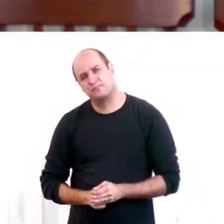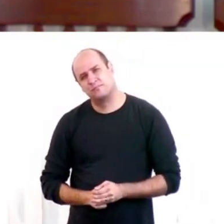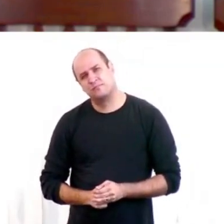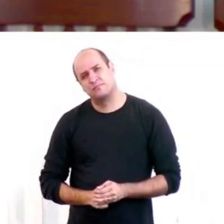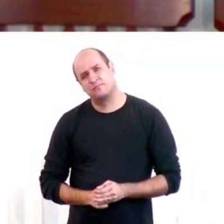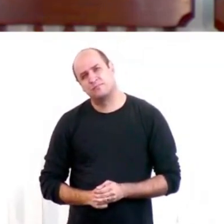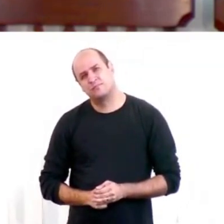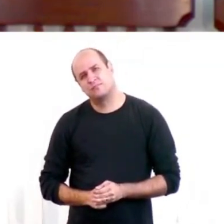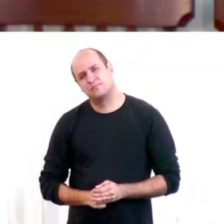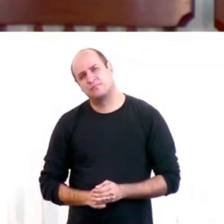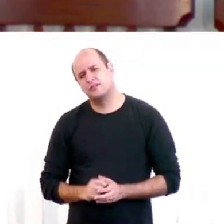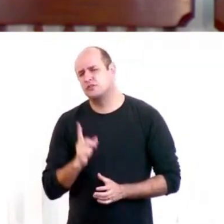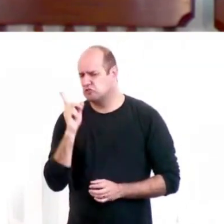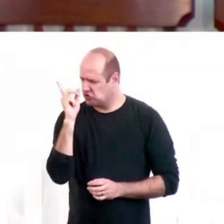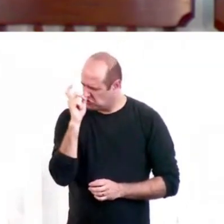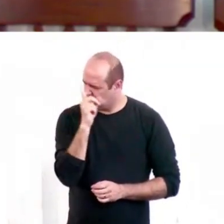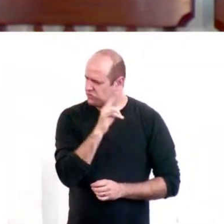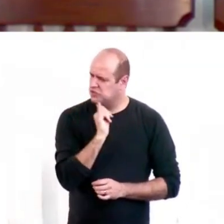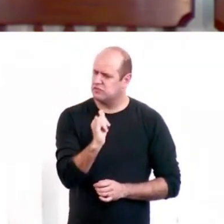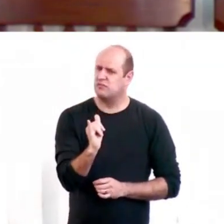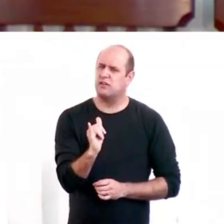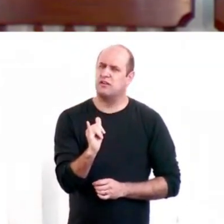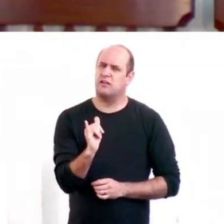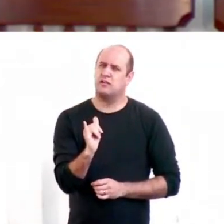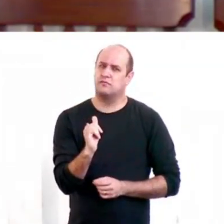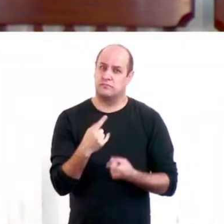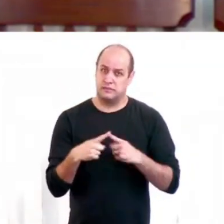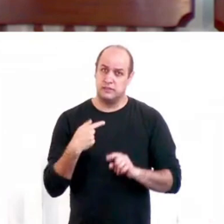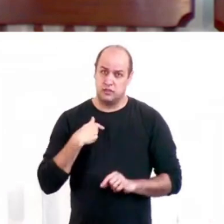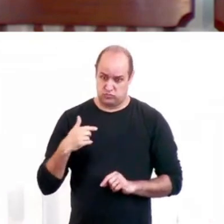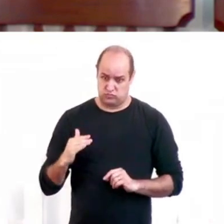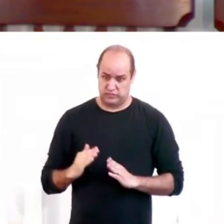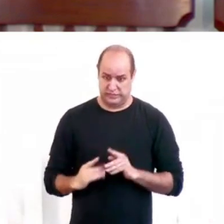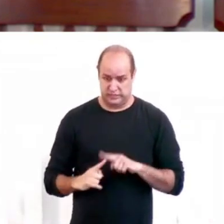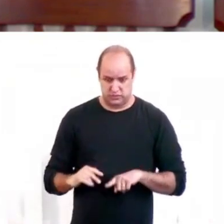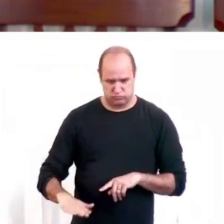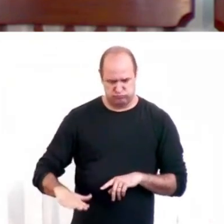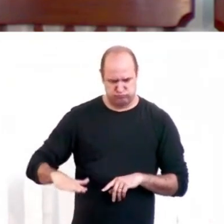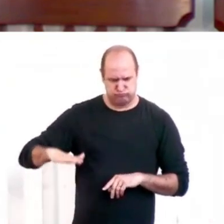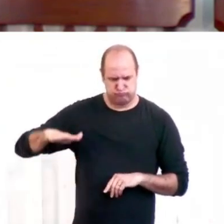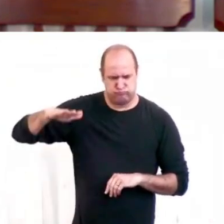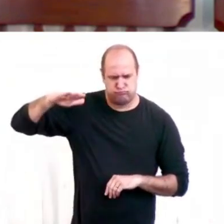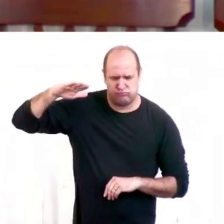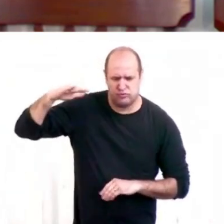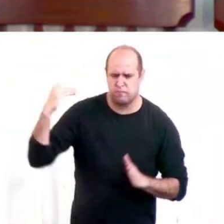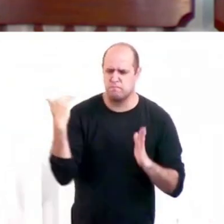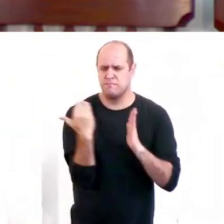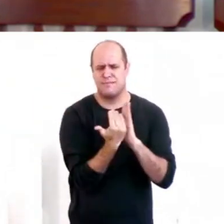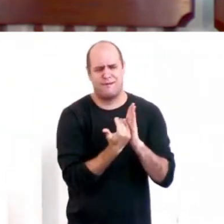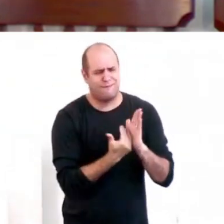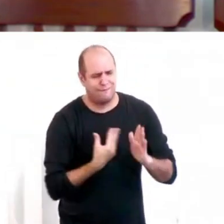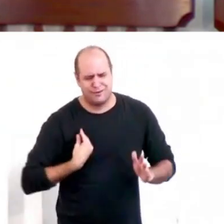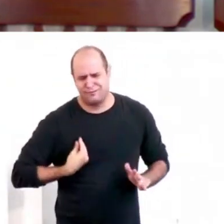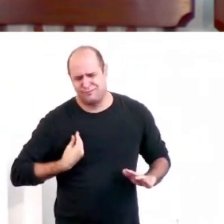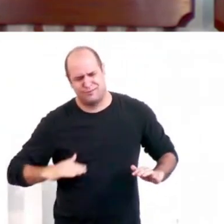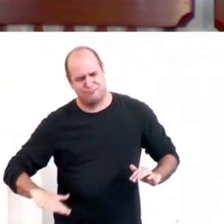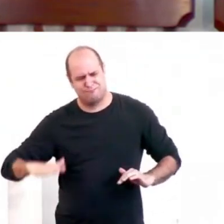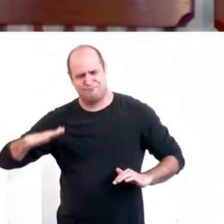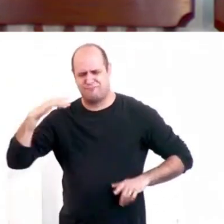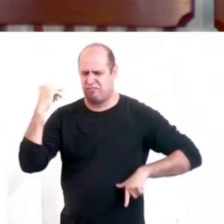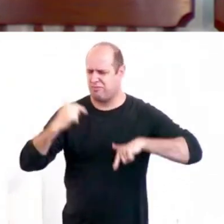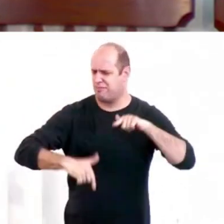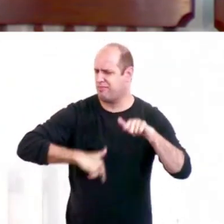É difícil dizer isso, mas eu cresci na igreja e muitas programações, muitas